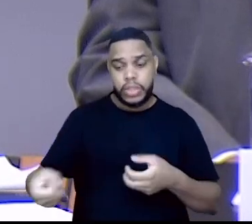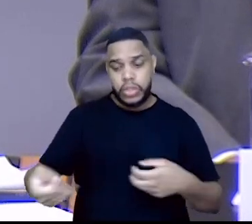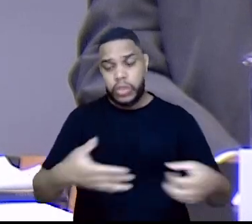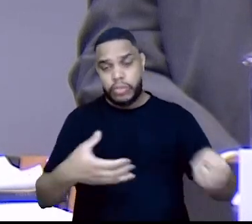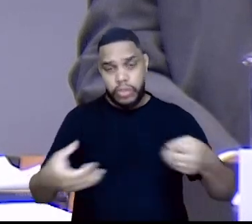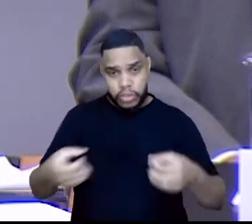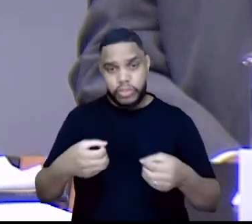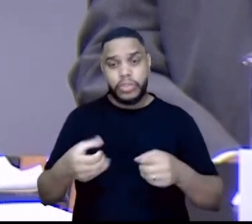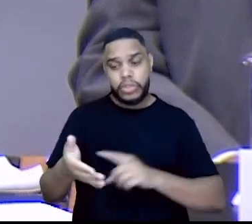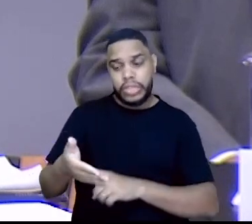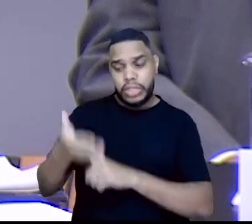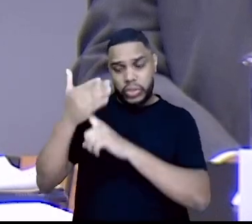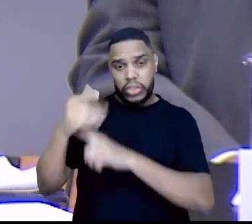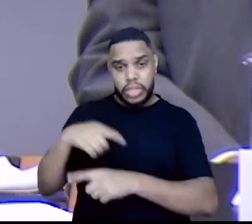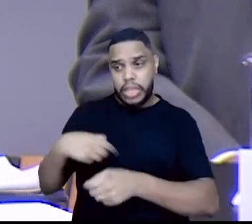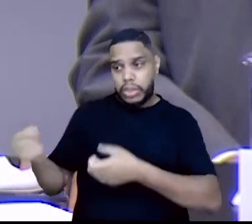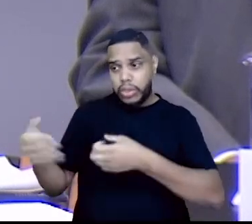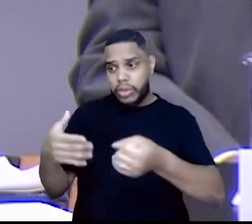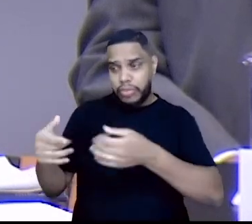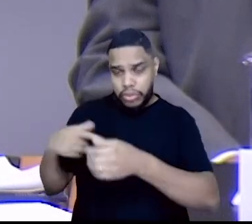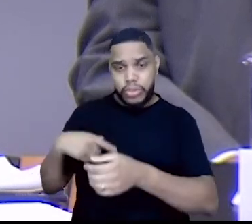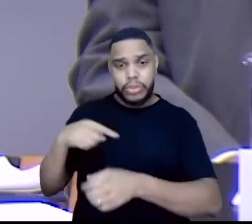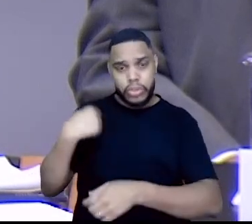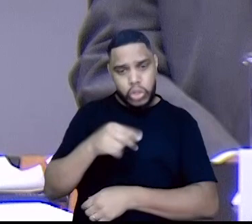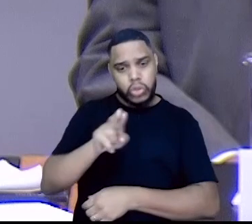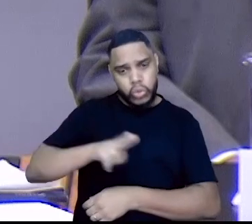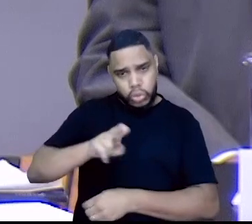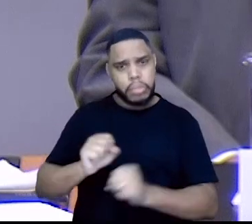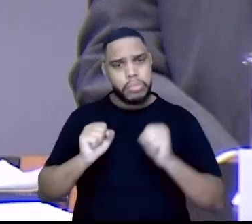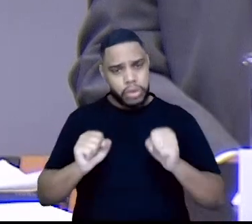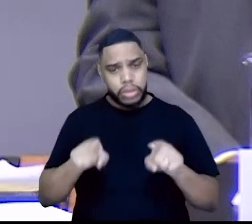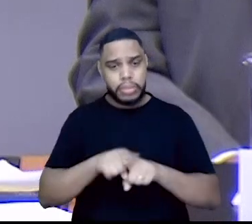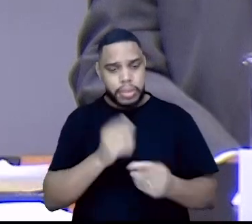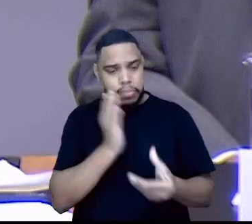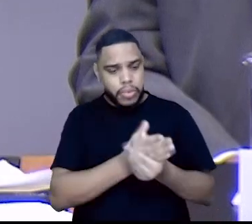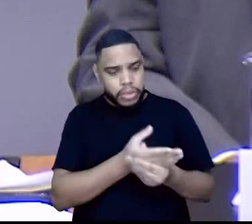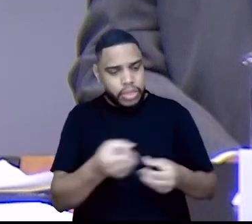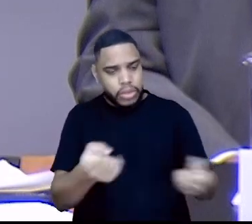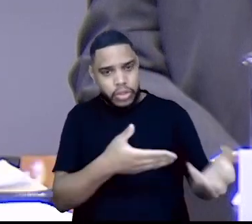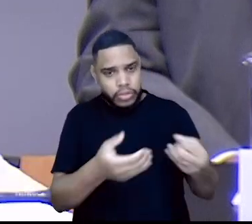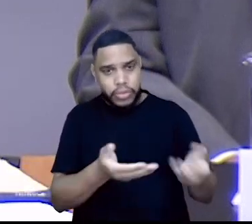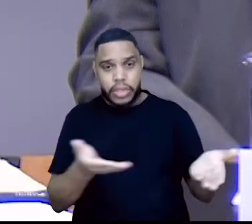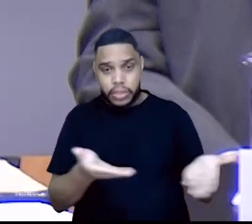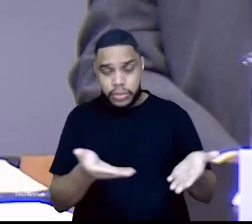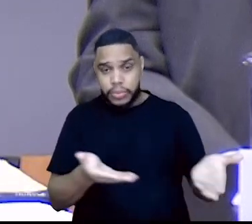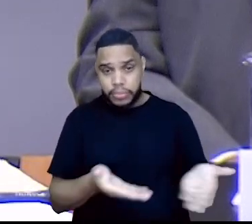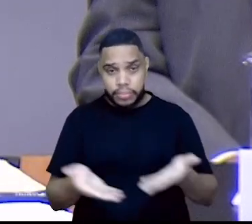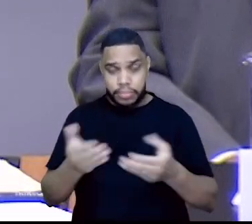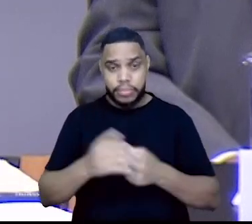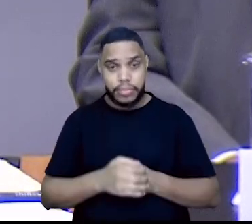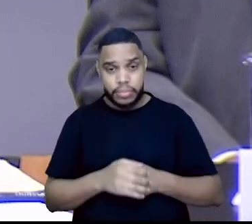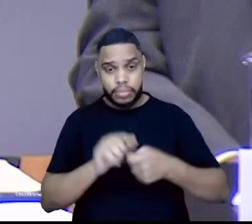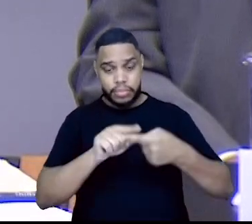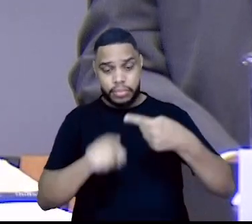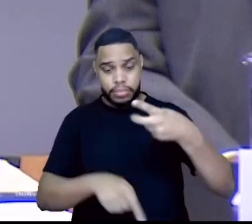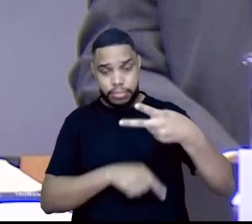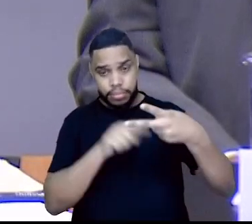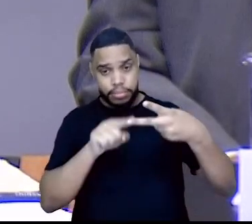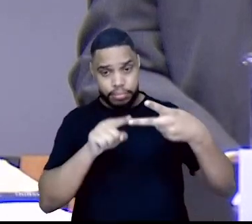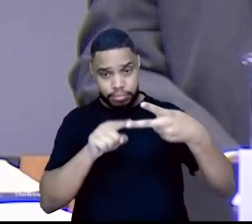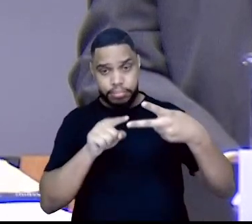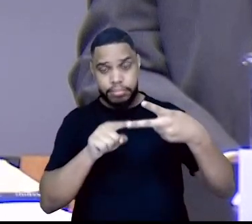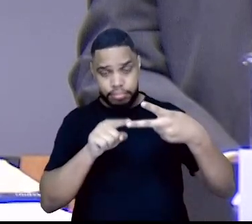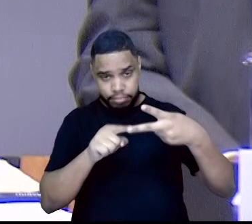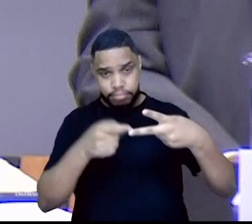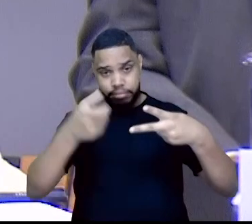tanto as tecnológicas quanto as processuais. Eu passo agora para a segunda parte da